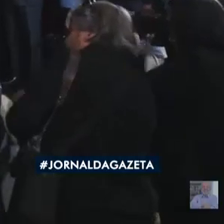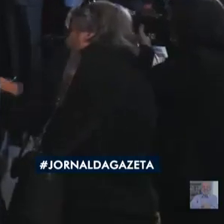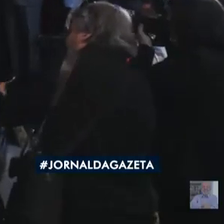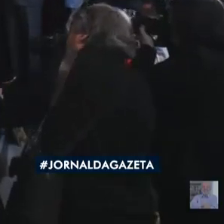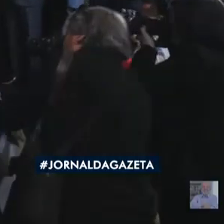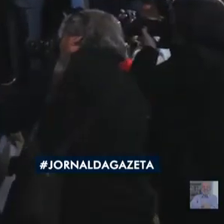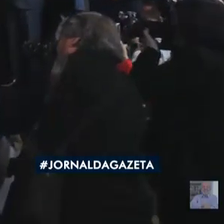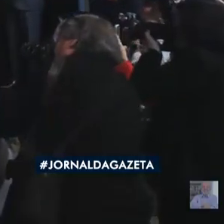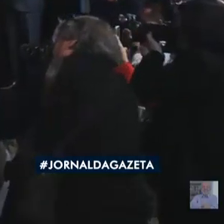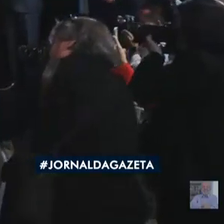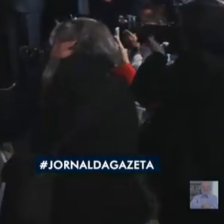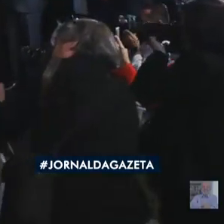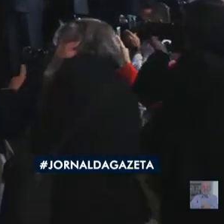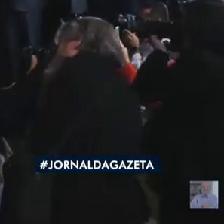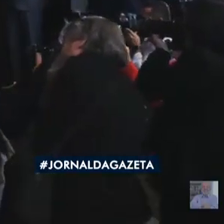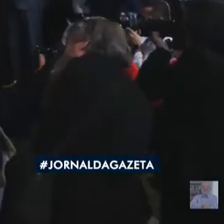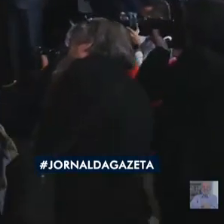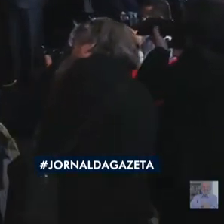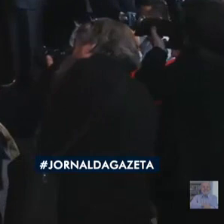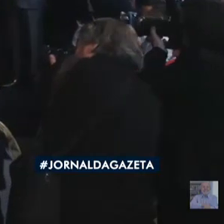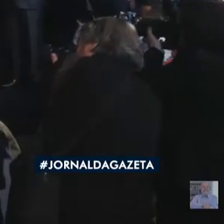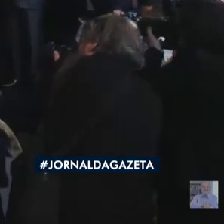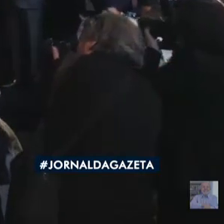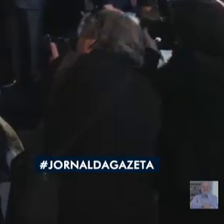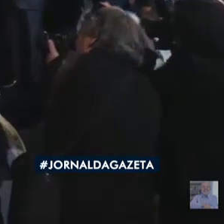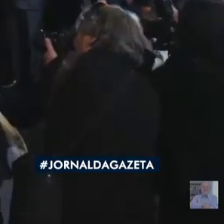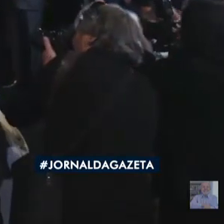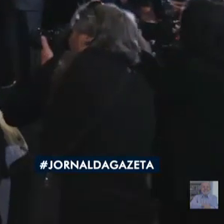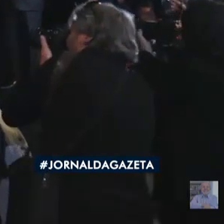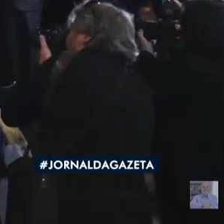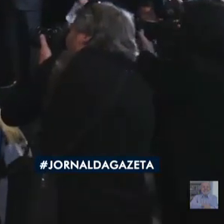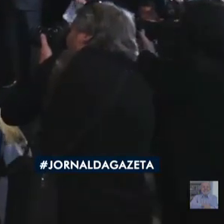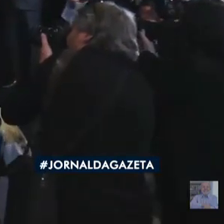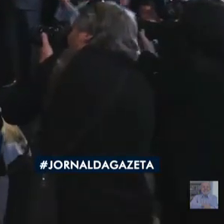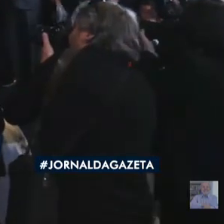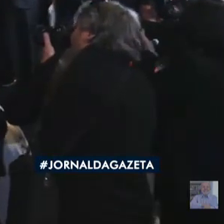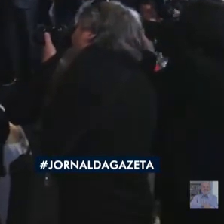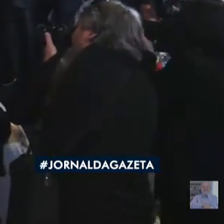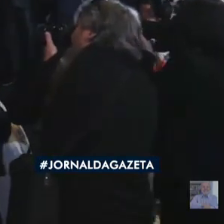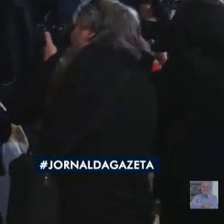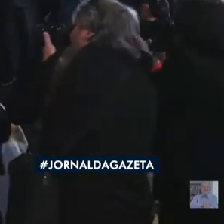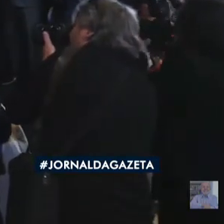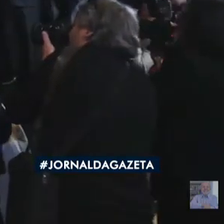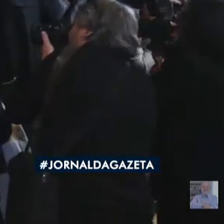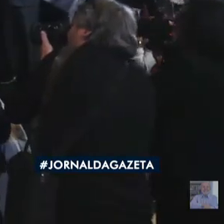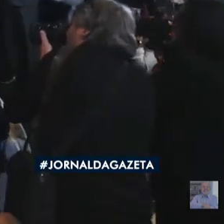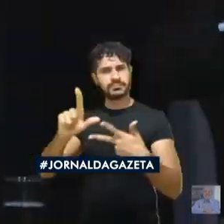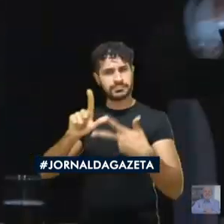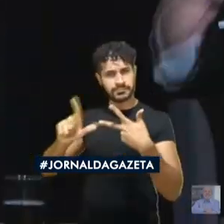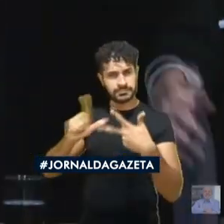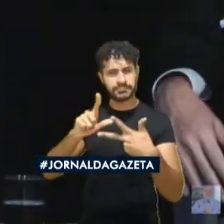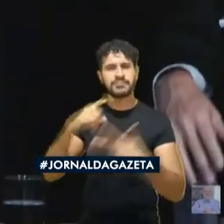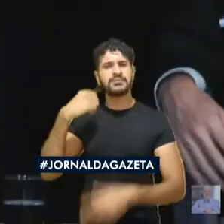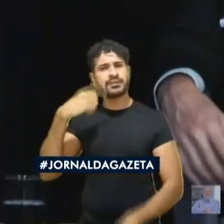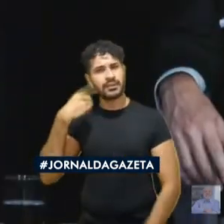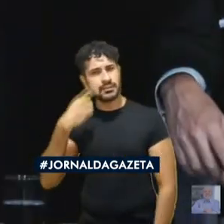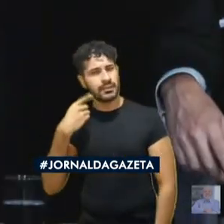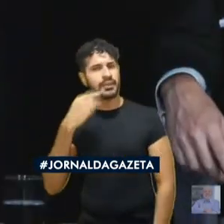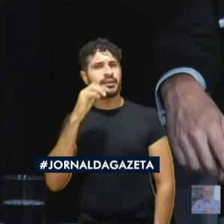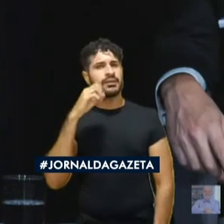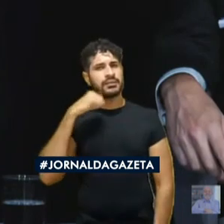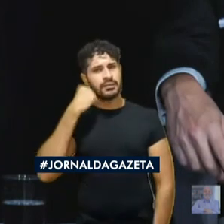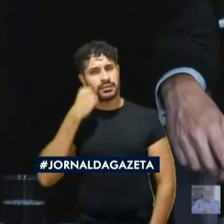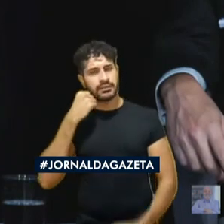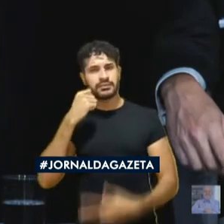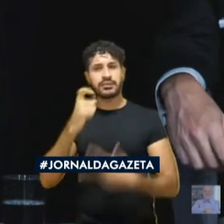um diagnóstico preciso do governo e servirá para o desenvolvimento das atividades dos futuros ministros Aloísio